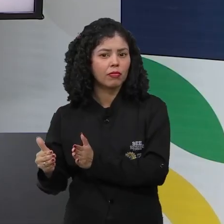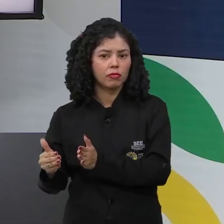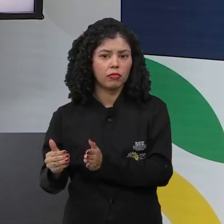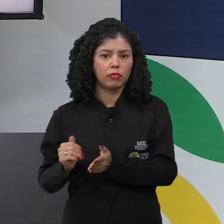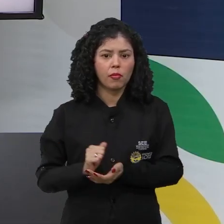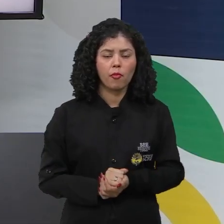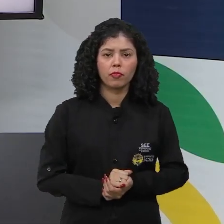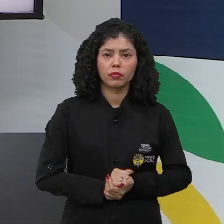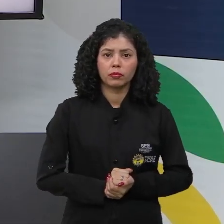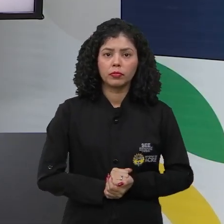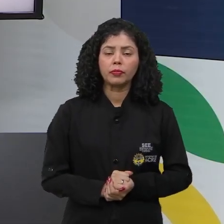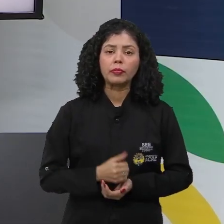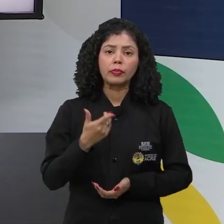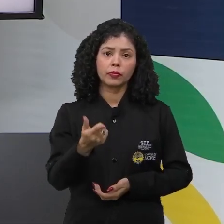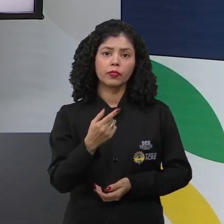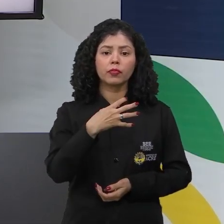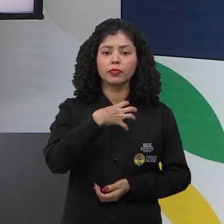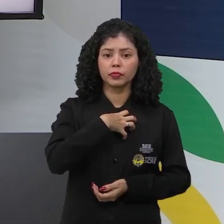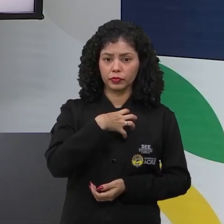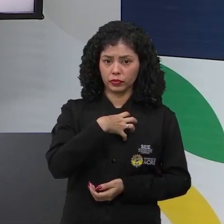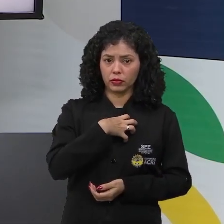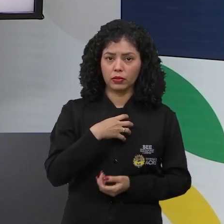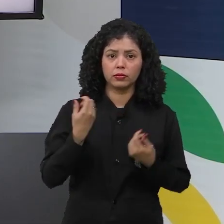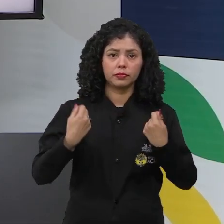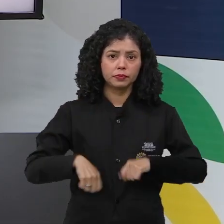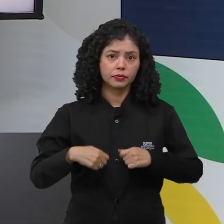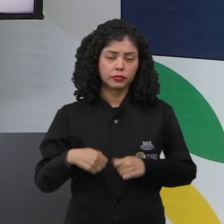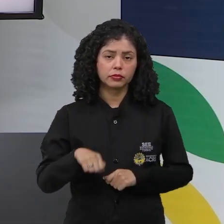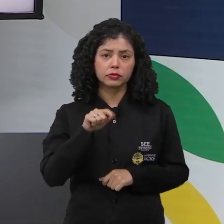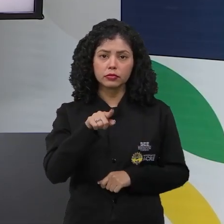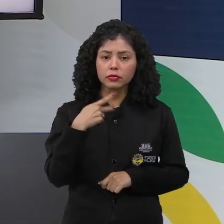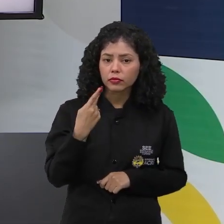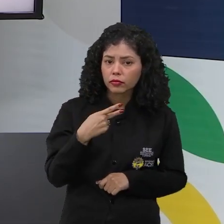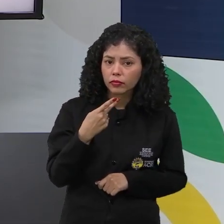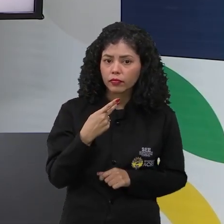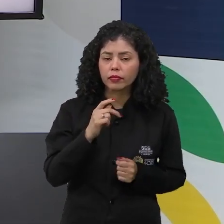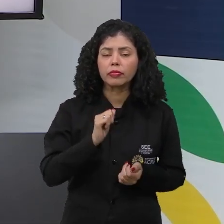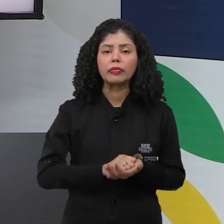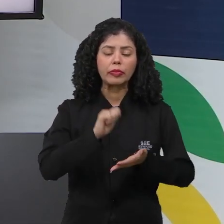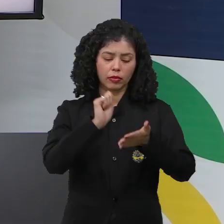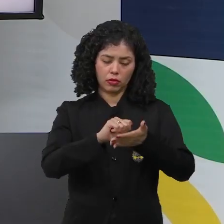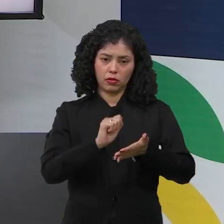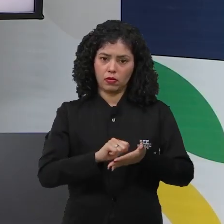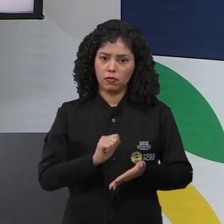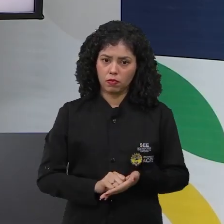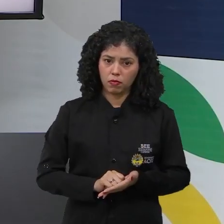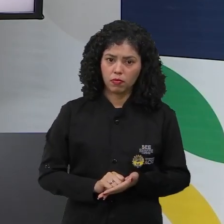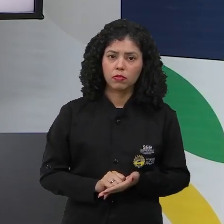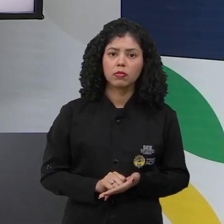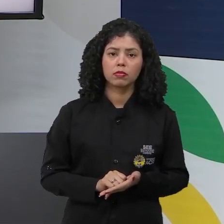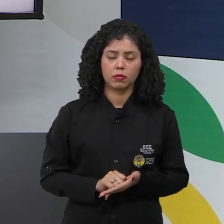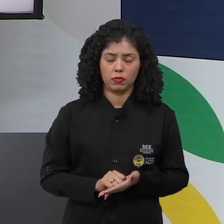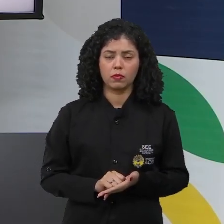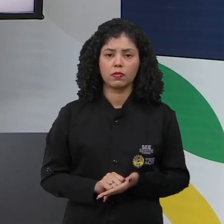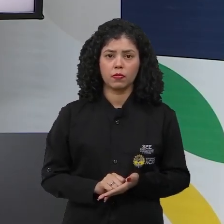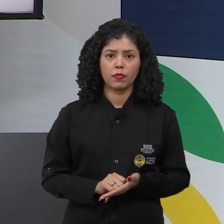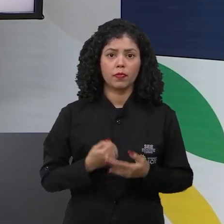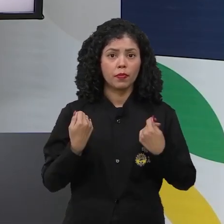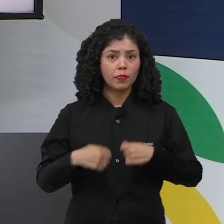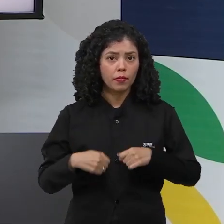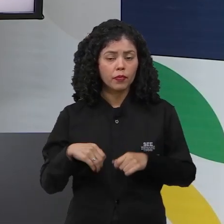portuguesa. Então, nesse sentido, você precisa falar e escrever de uma forma que